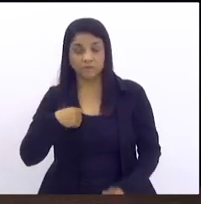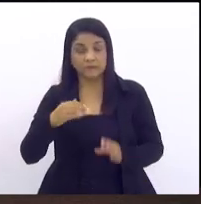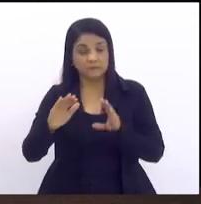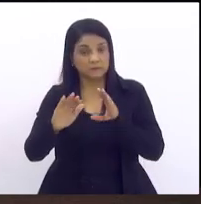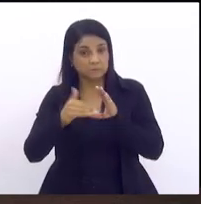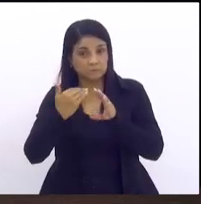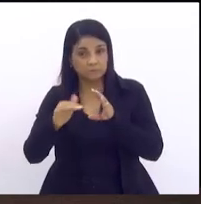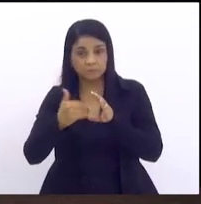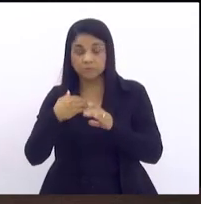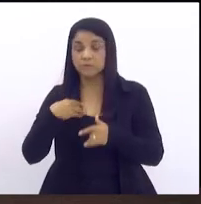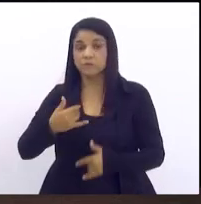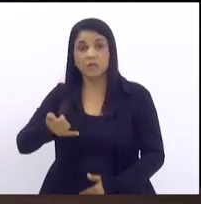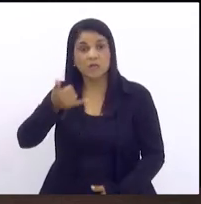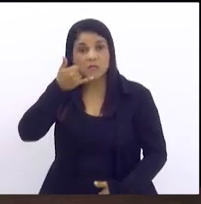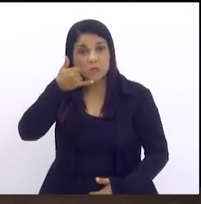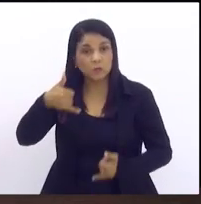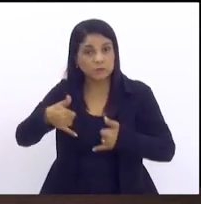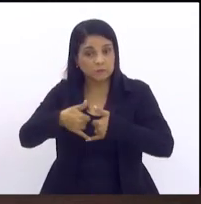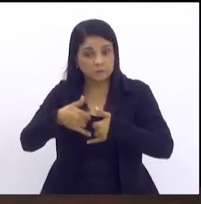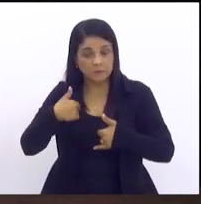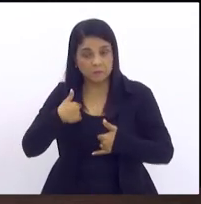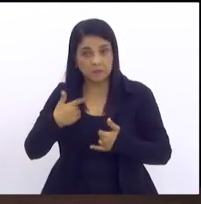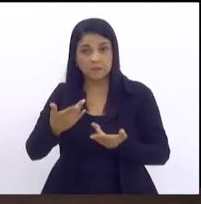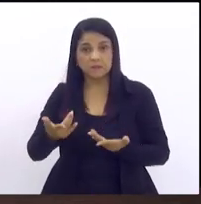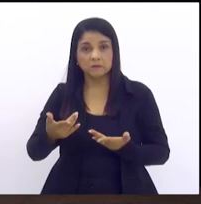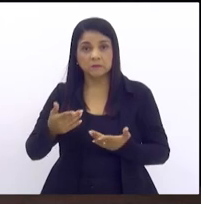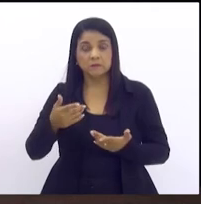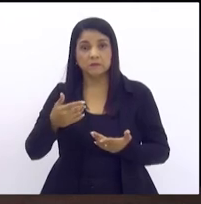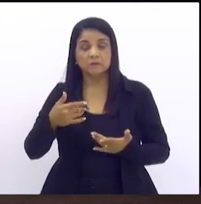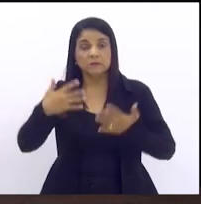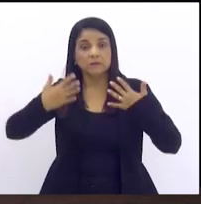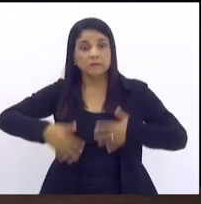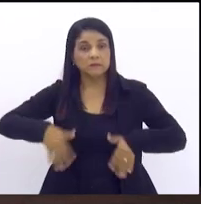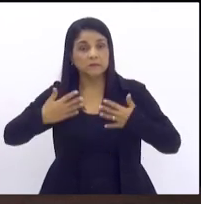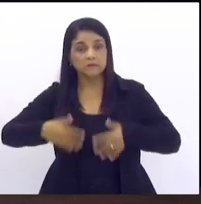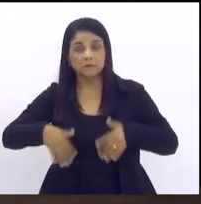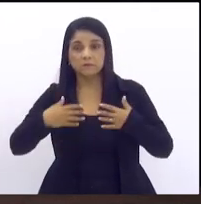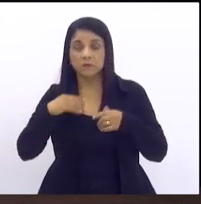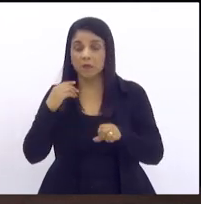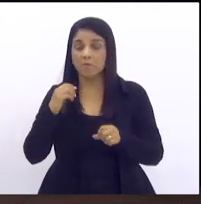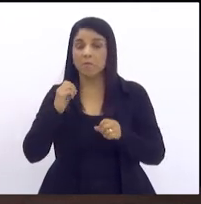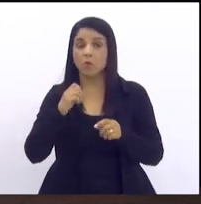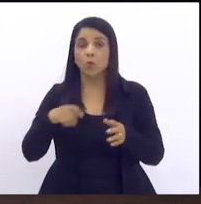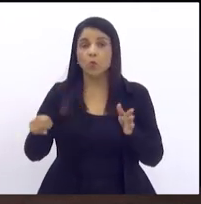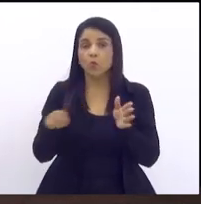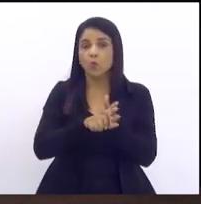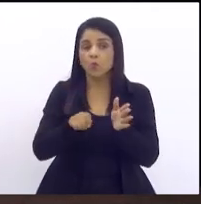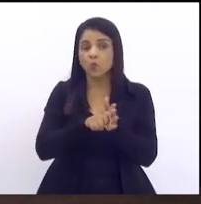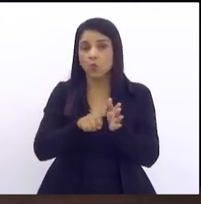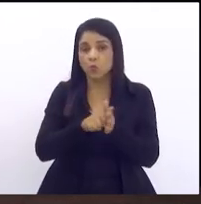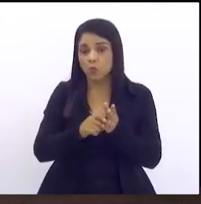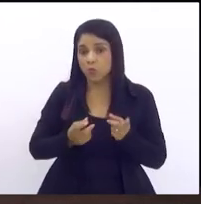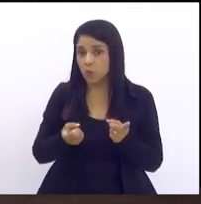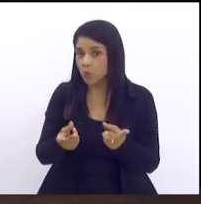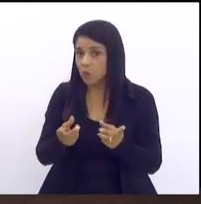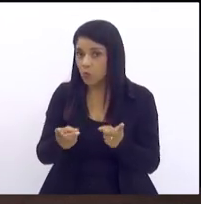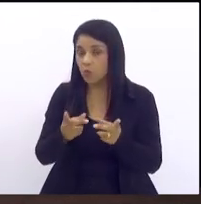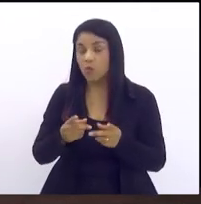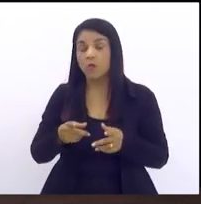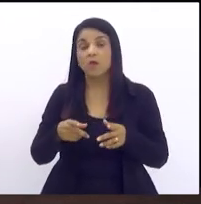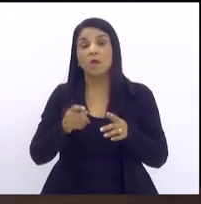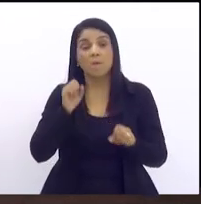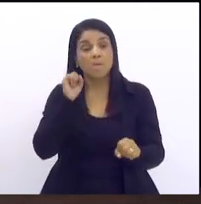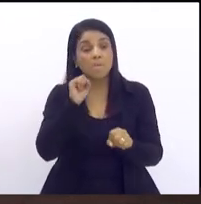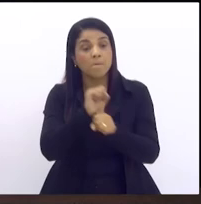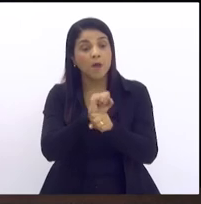estava acontecendo. O narcotráfico simplesmente paralisou a operação do sistema ferroviário na estação